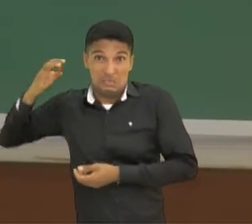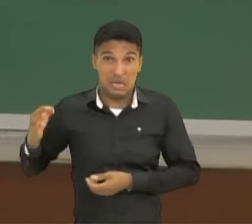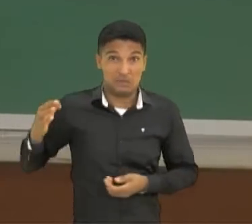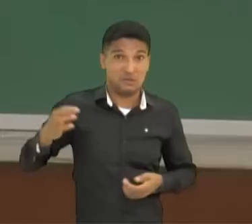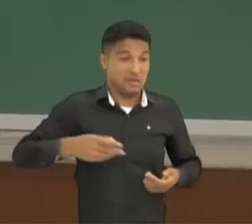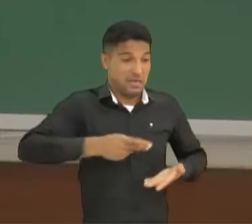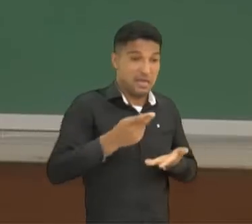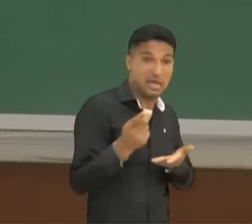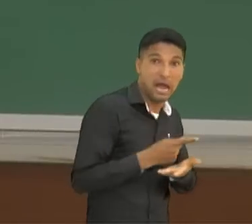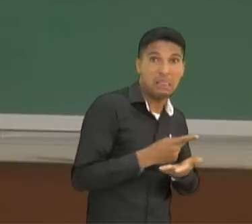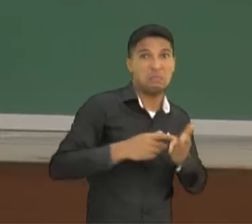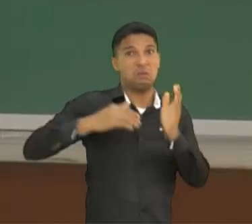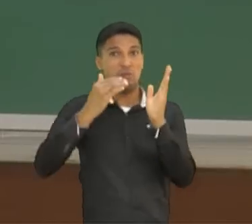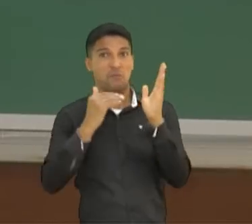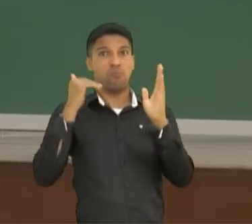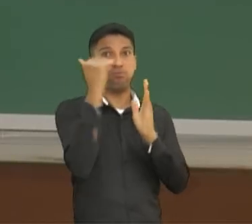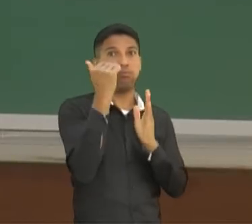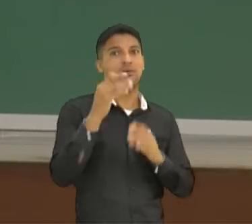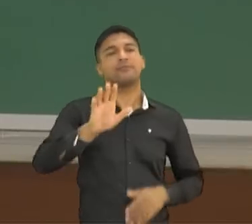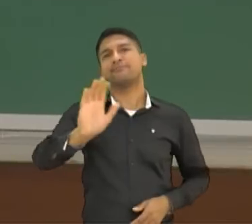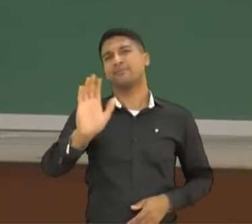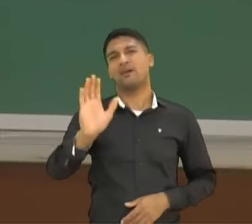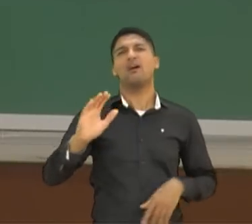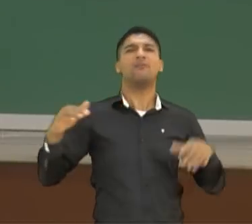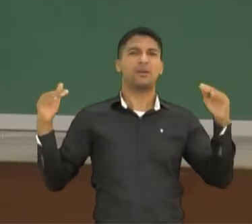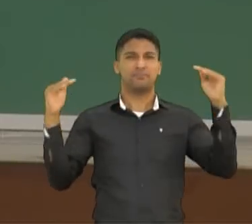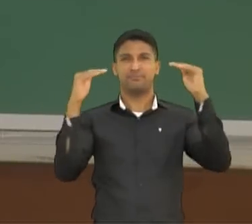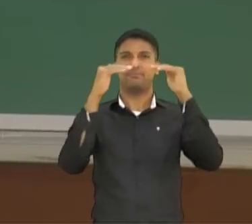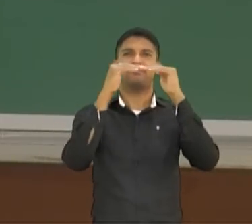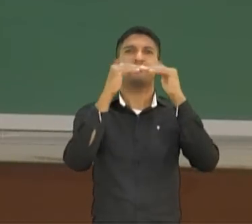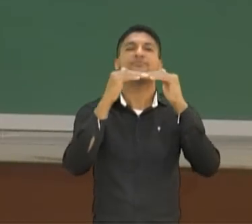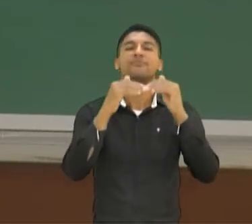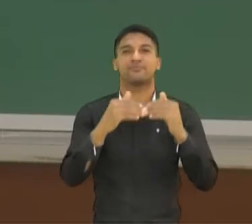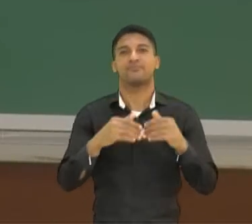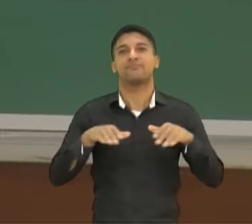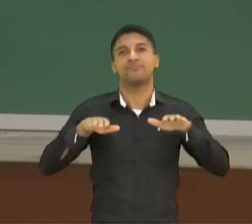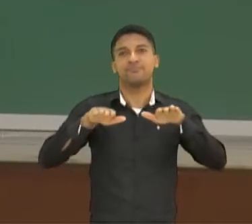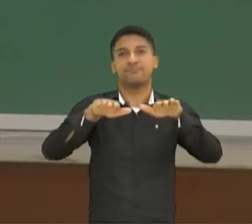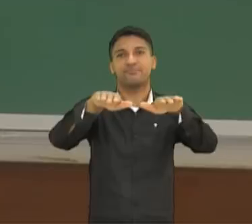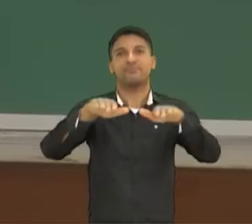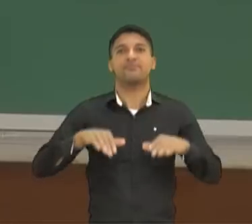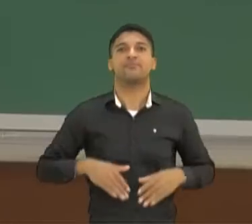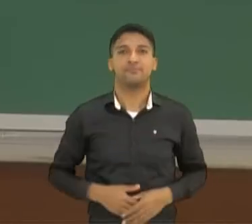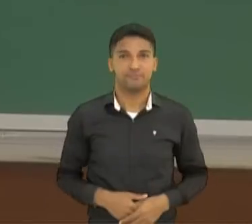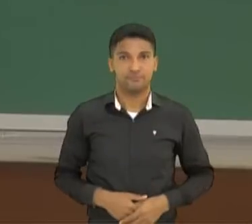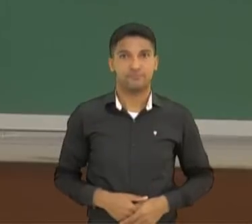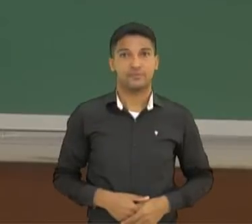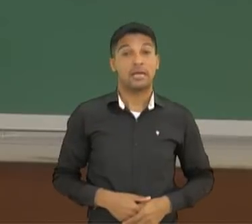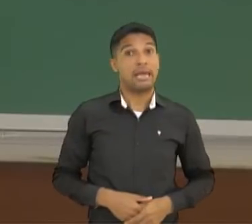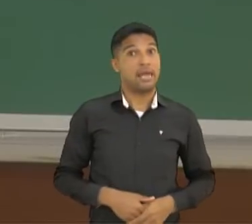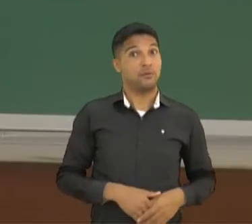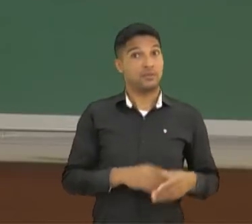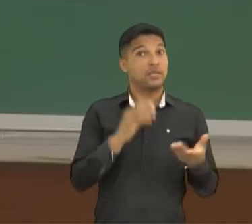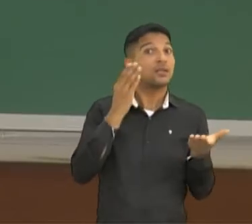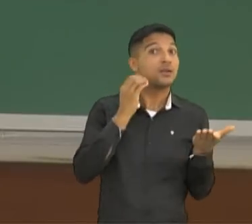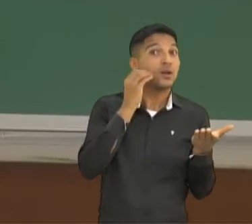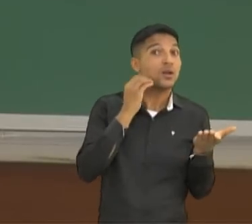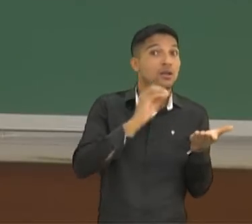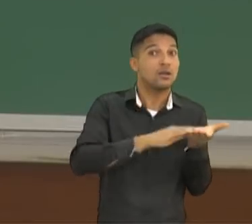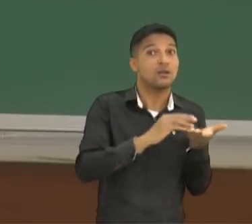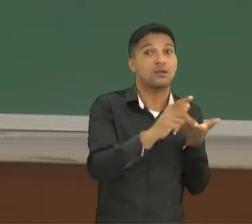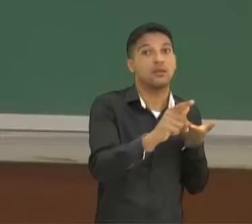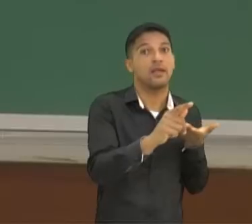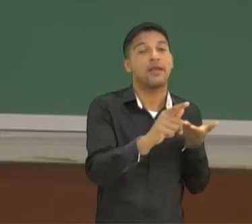é superior aos demais, assim como o conhecimento científico não é superior aos demais, são apenas formas diferentes de interpretar a realidade,